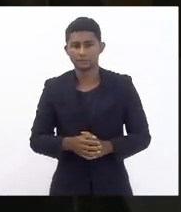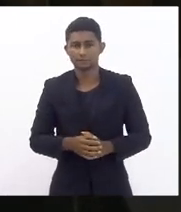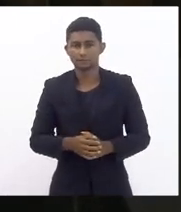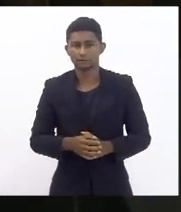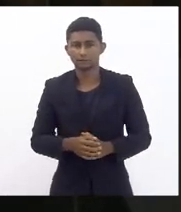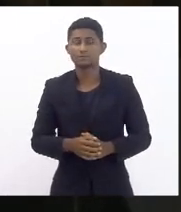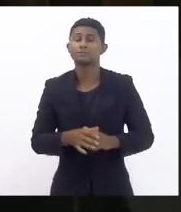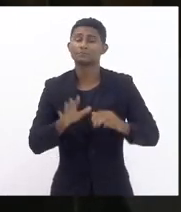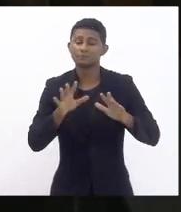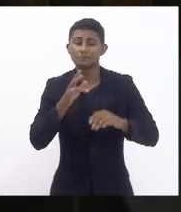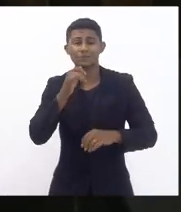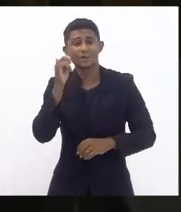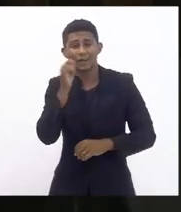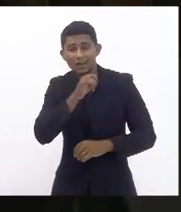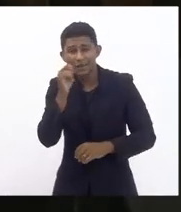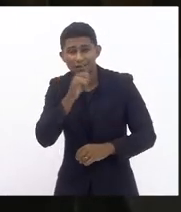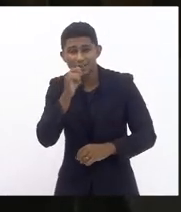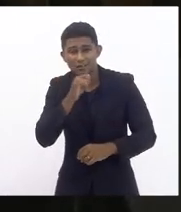falta energia